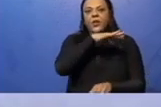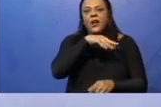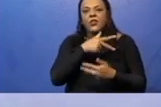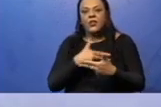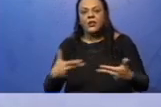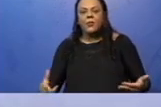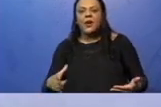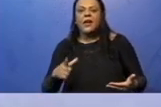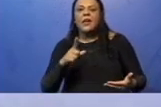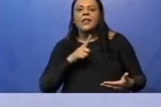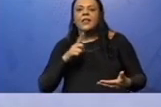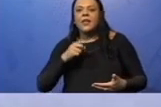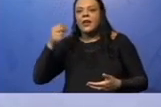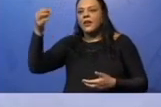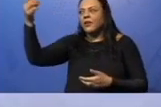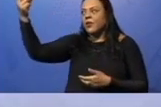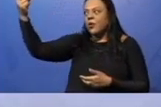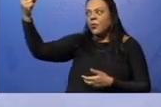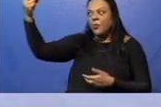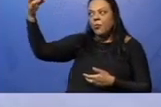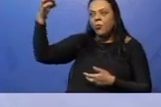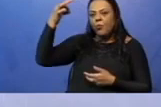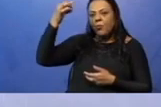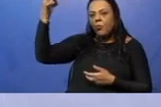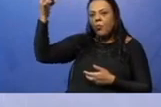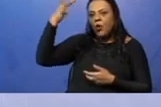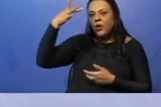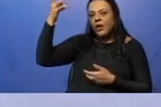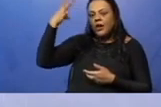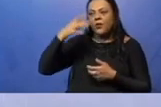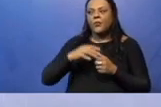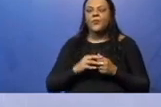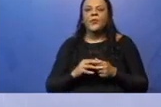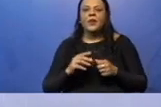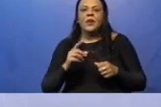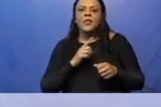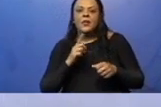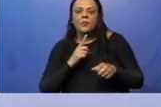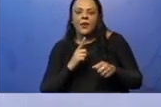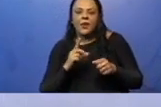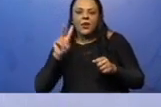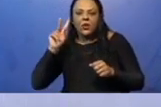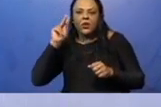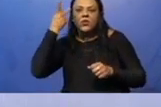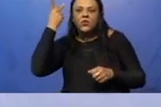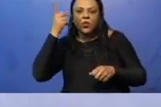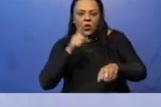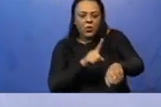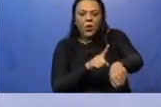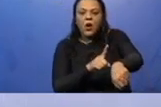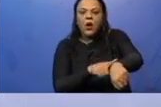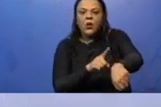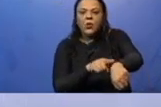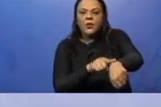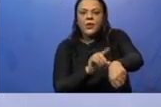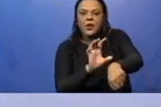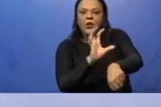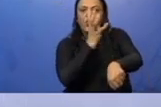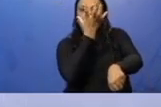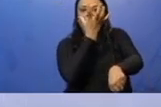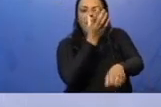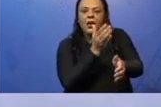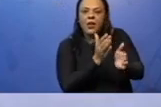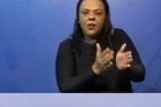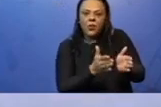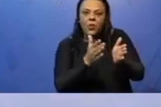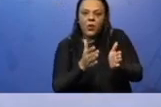ensinamento. Sobre a ordenação dos fatos, a gente falou que eles podem ser lineares, ou acontecem de acordo com a ordem do relógio, ou